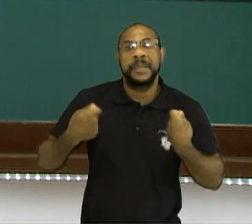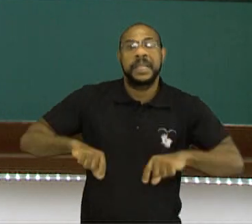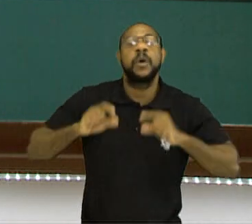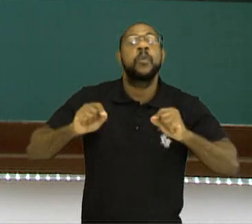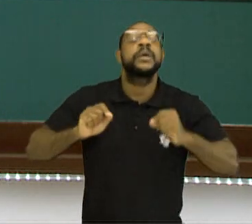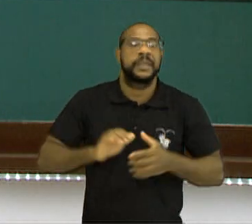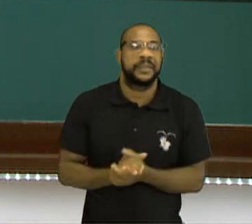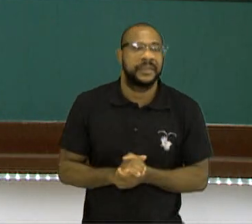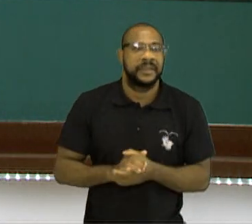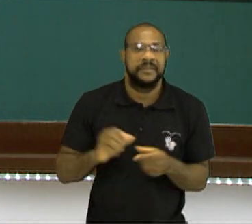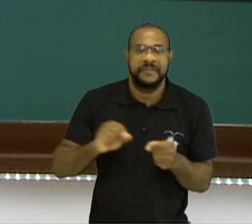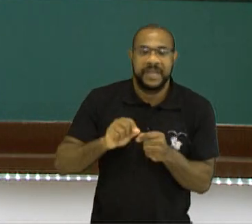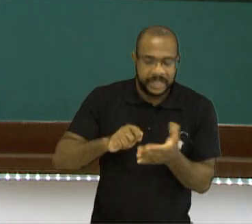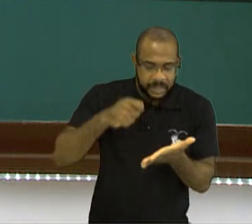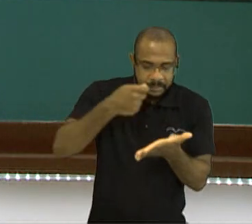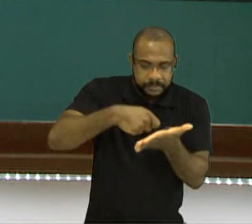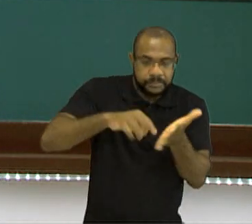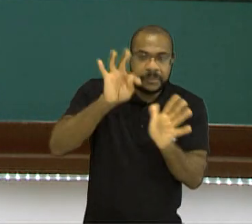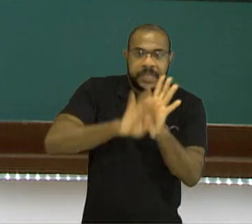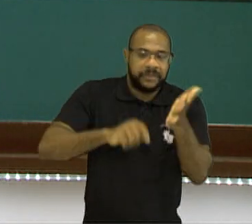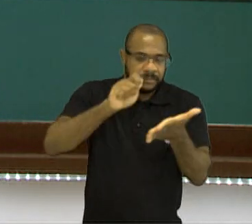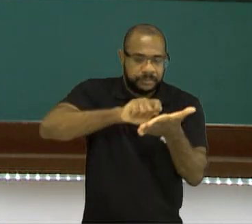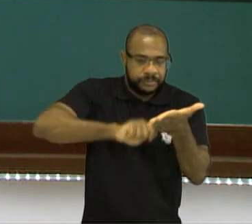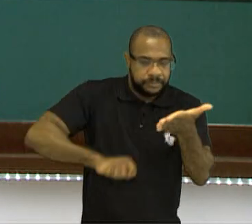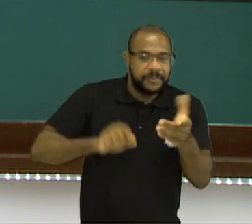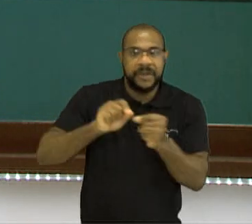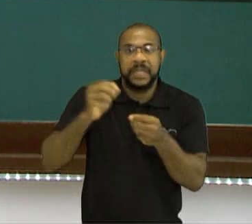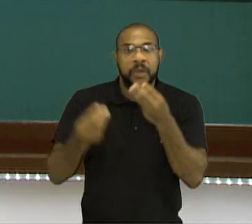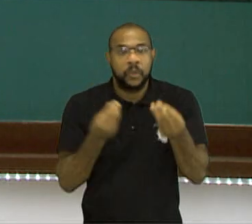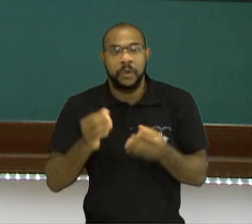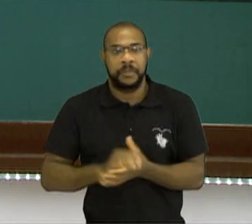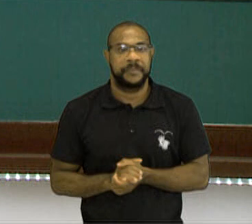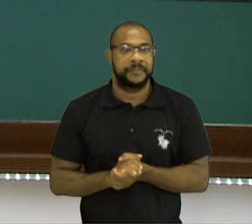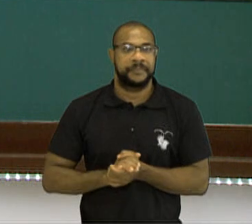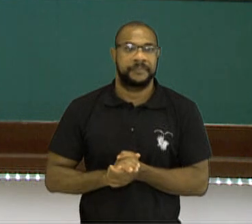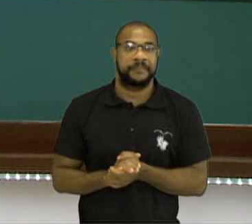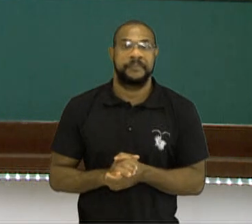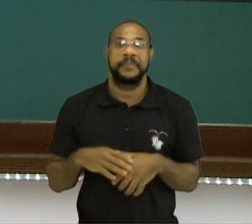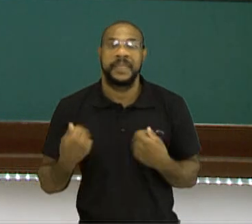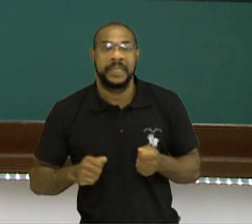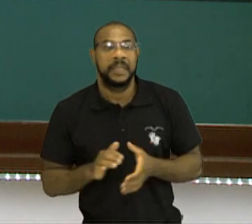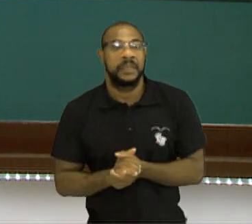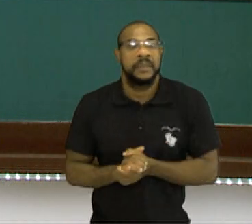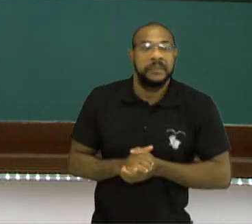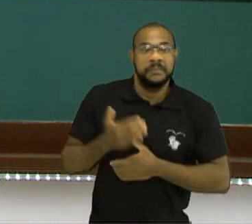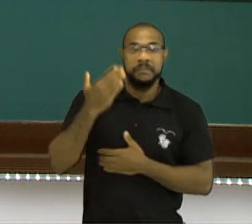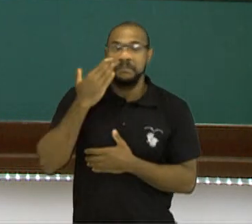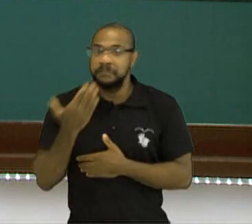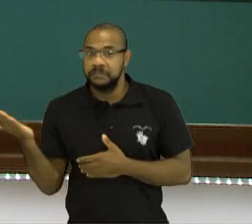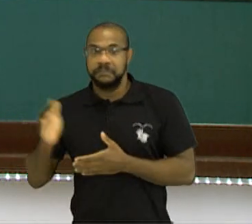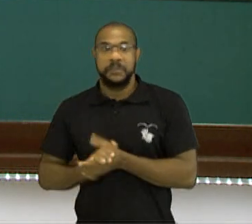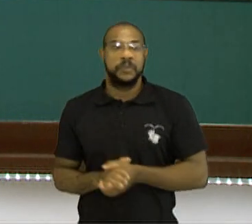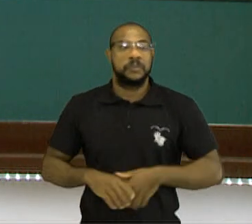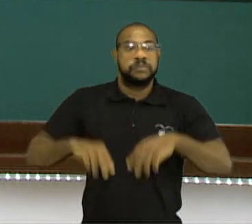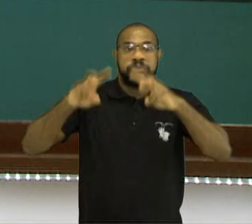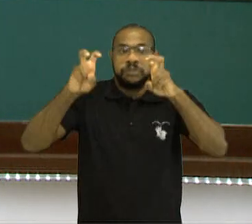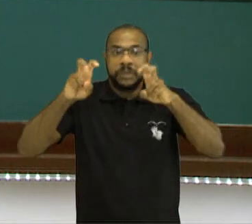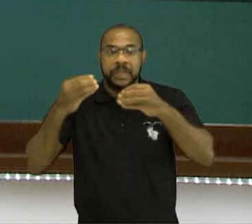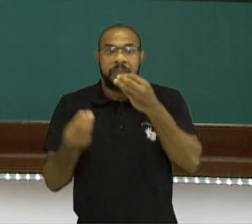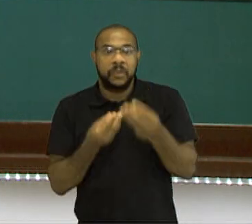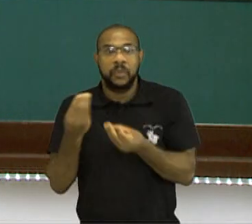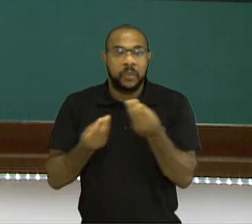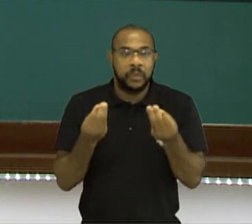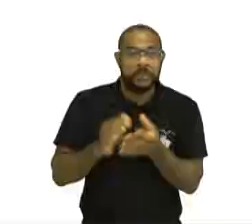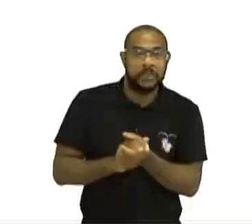para elaborar o seu texto opinativo? Contextualizar o leitor sobre a questão tratada. Apresentar